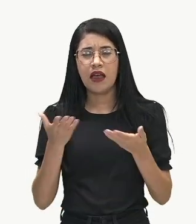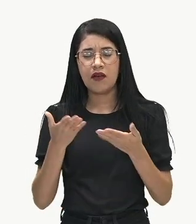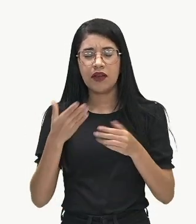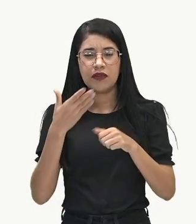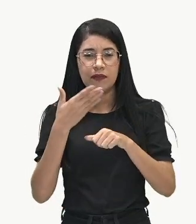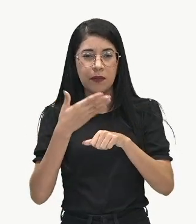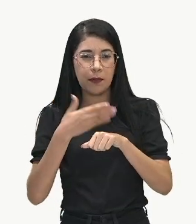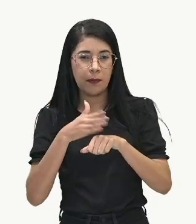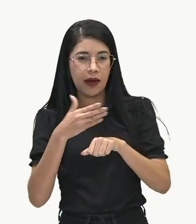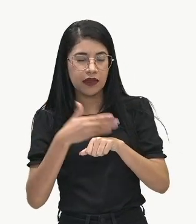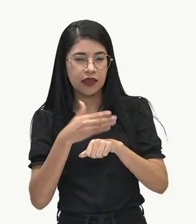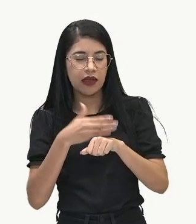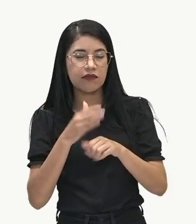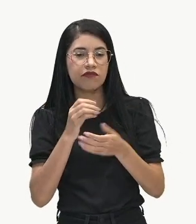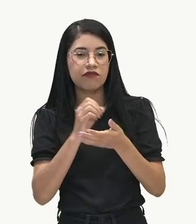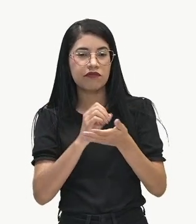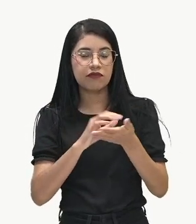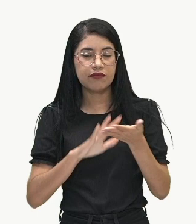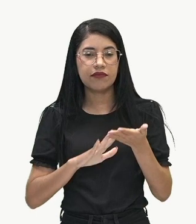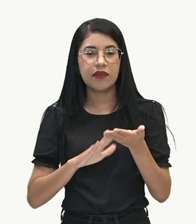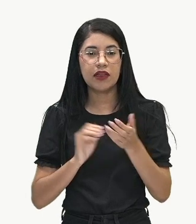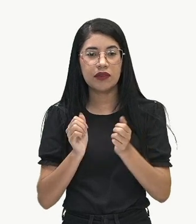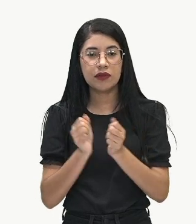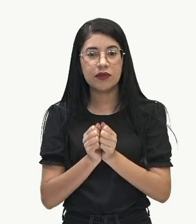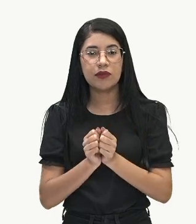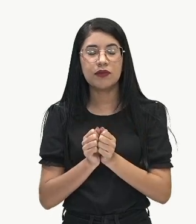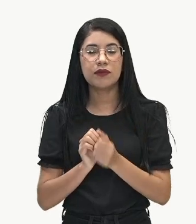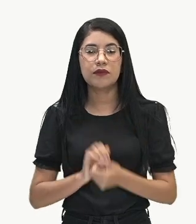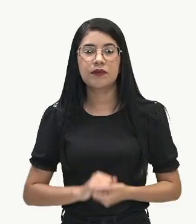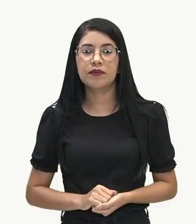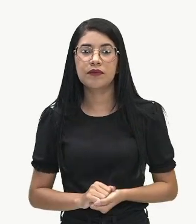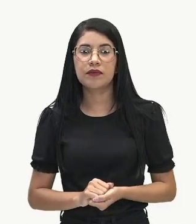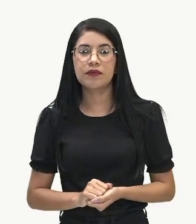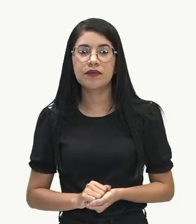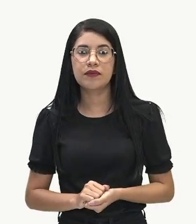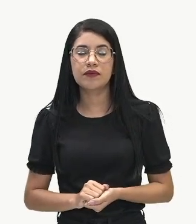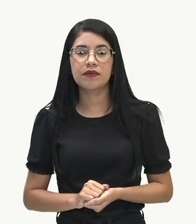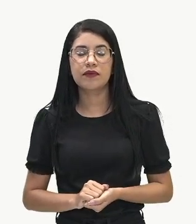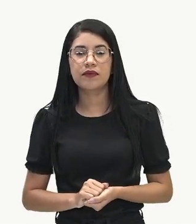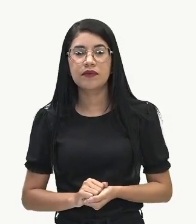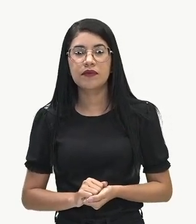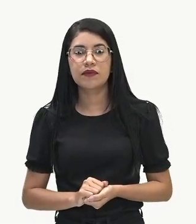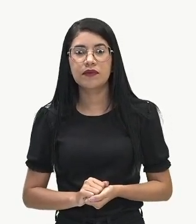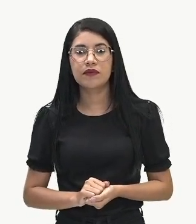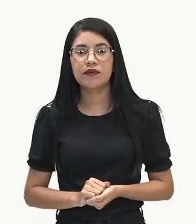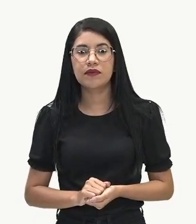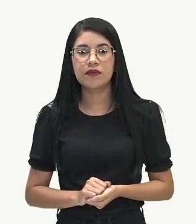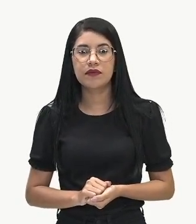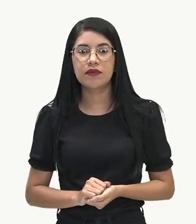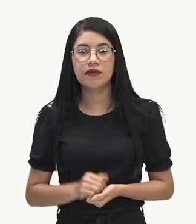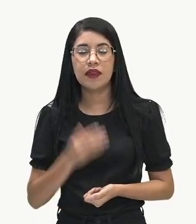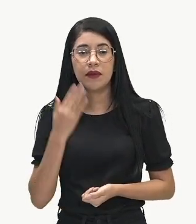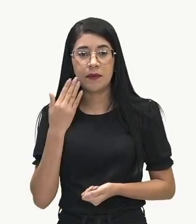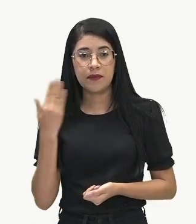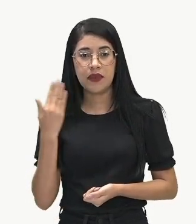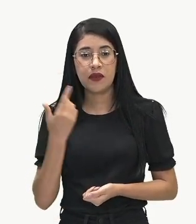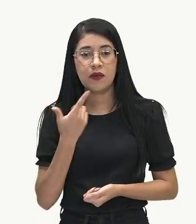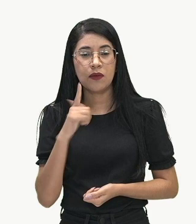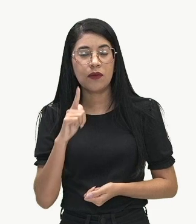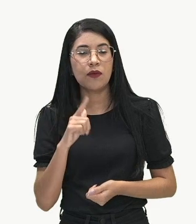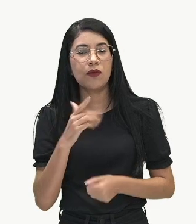o exercício. Enquanto você está vendo aí a resolução, acompanhe aqui uma outra